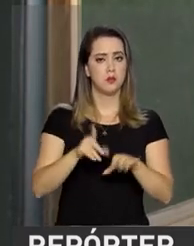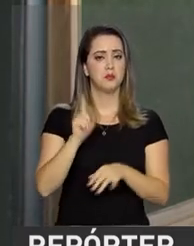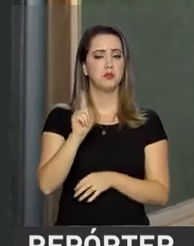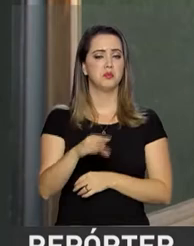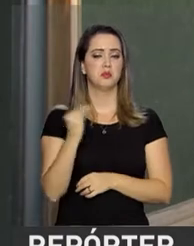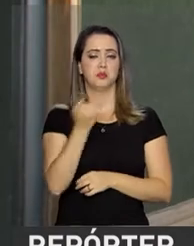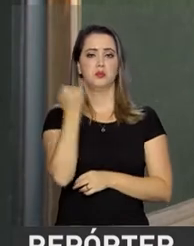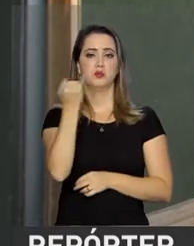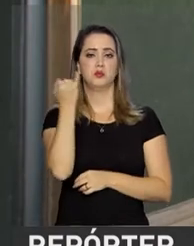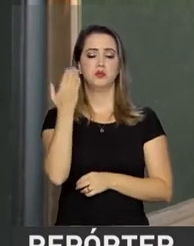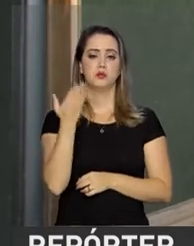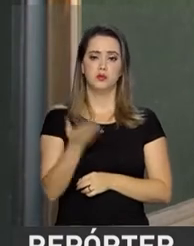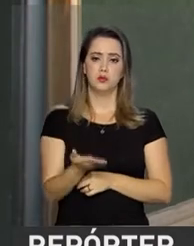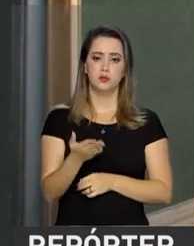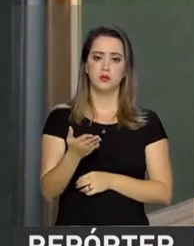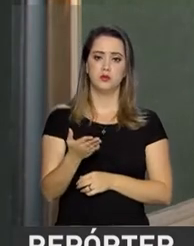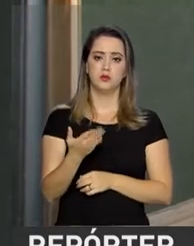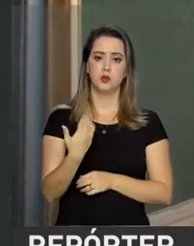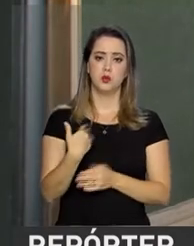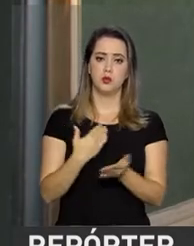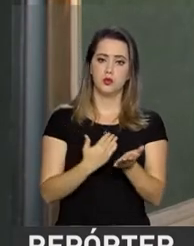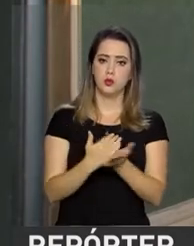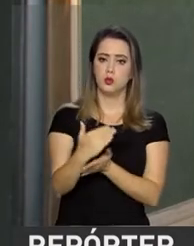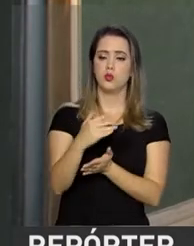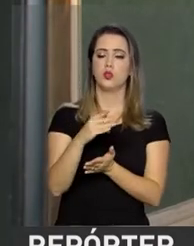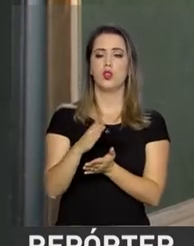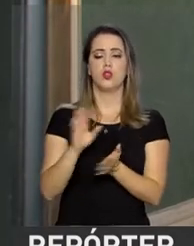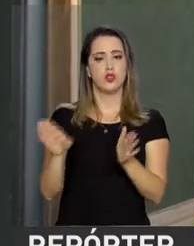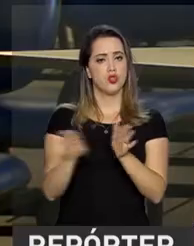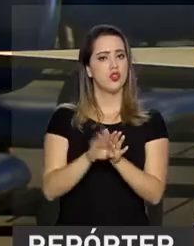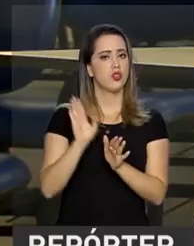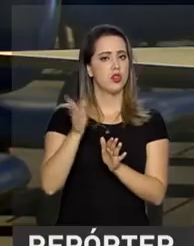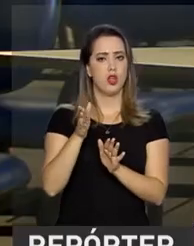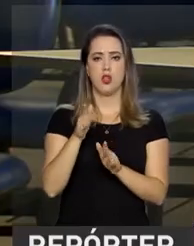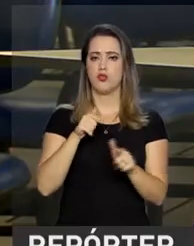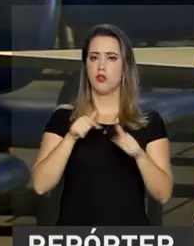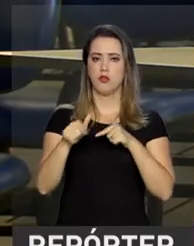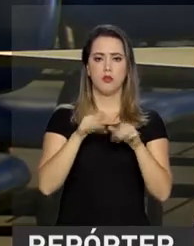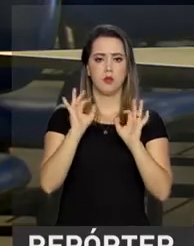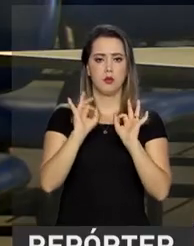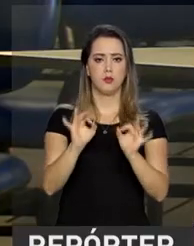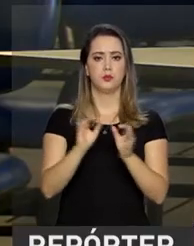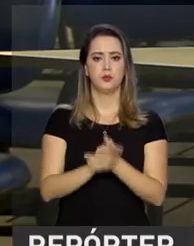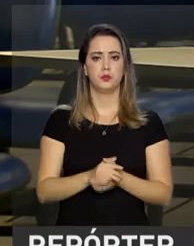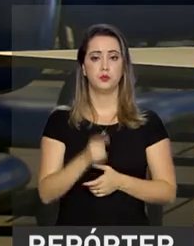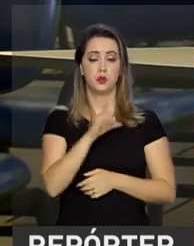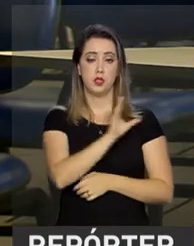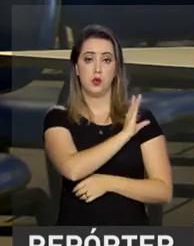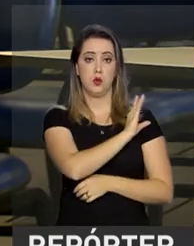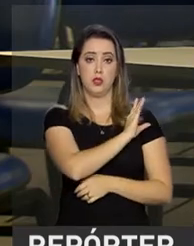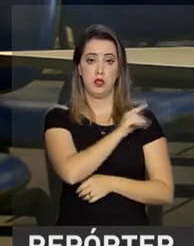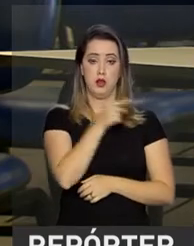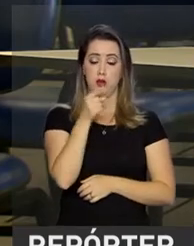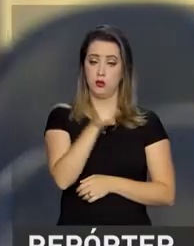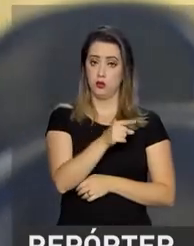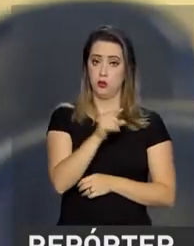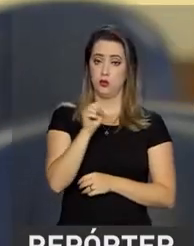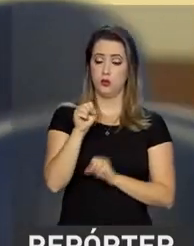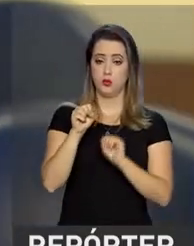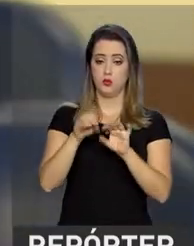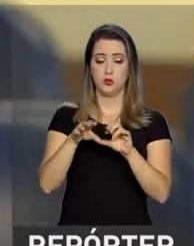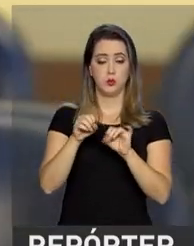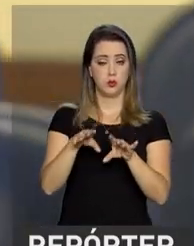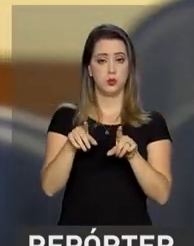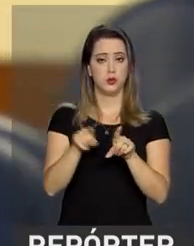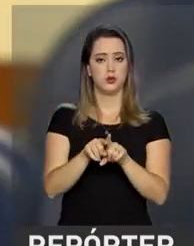suma importância para a gente entrar na escola e já saber como funciona. Essa coordenadora do PIBID na área de educação física em um